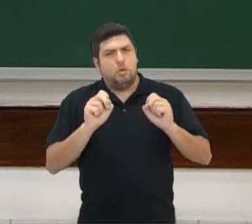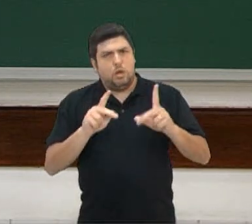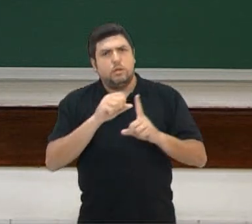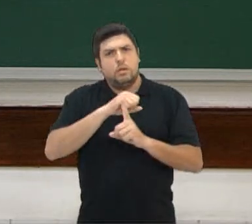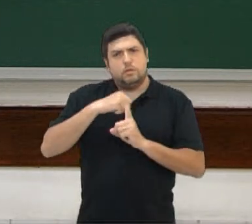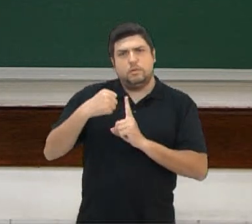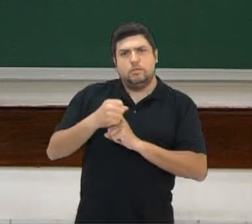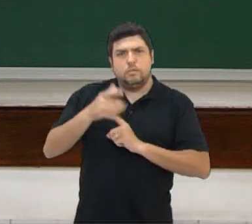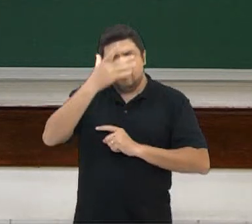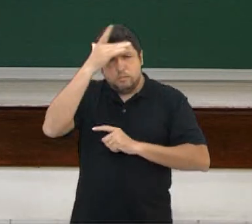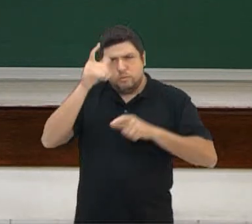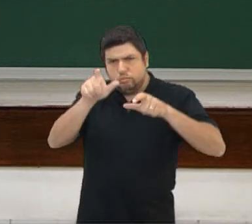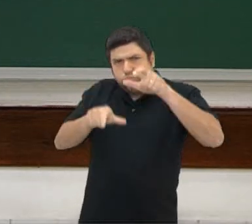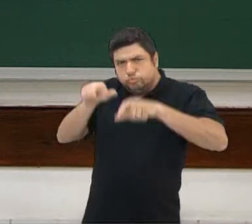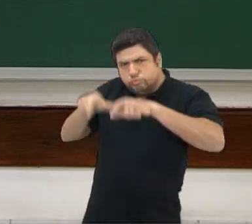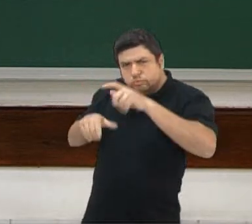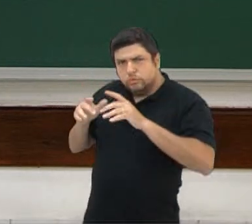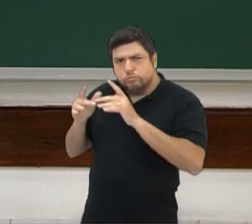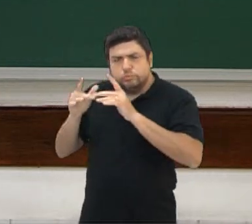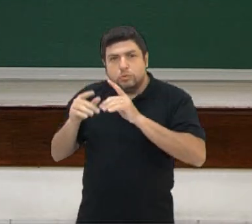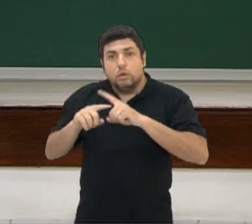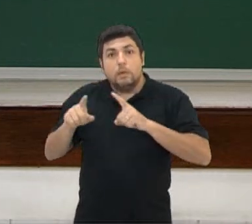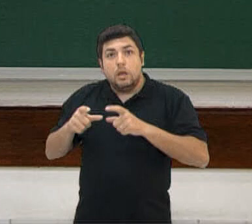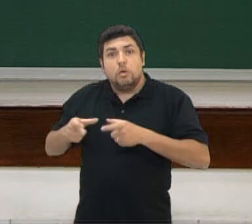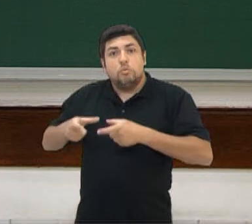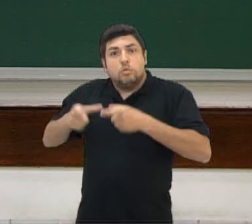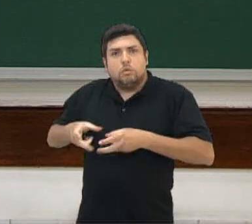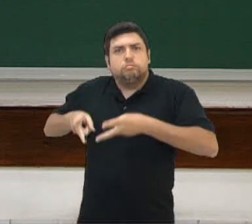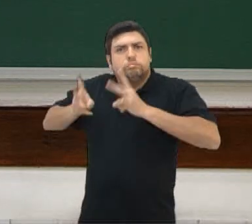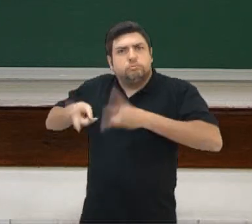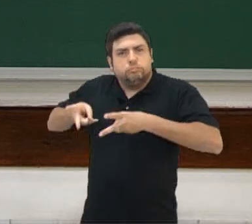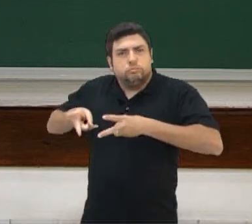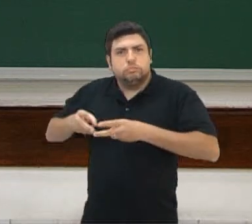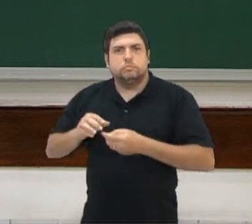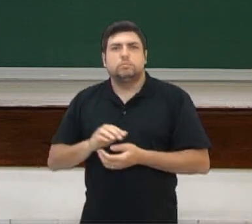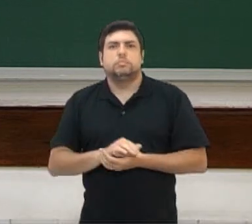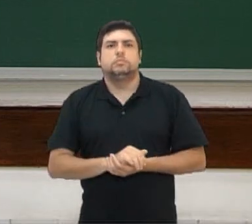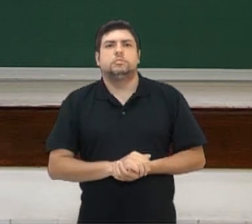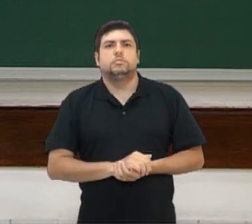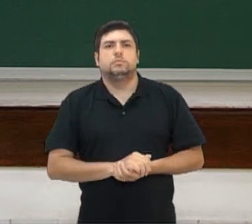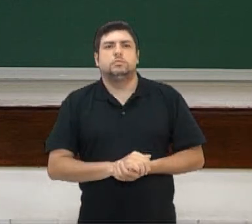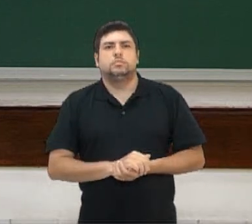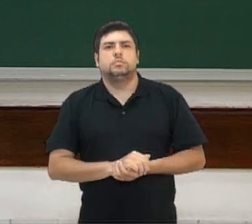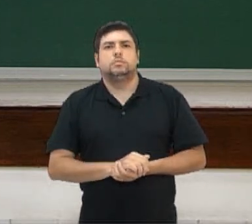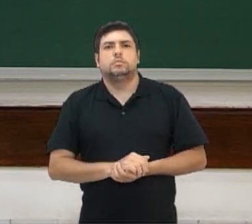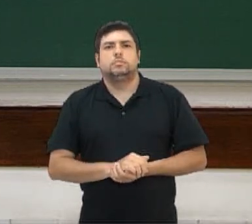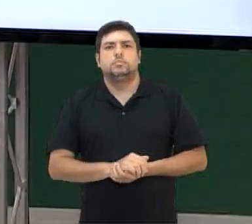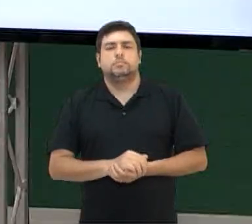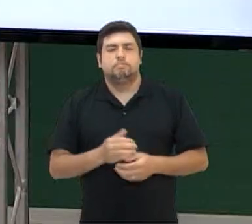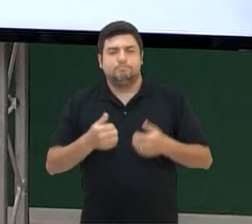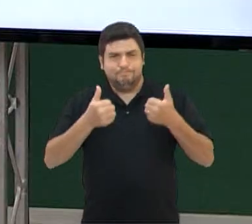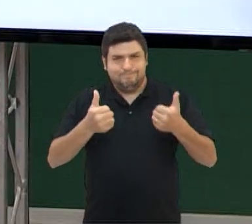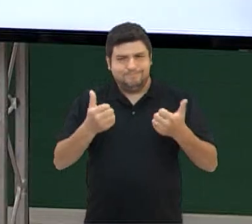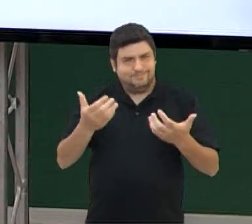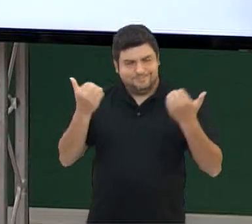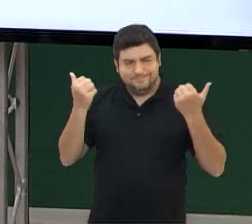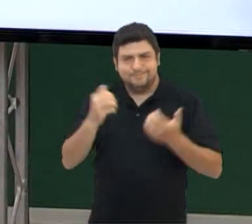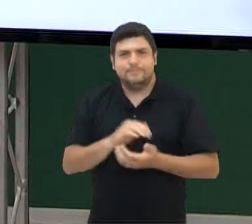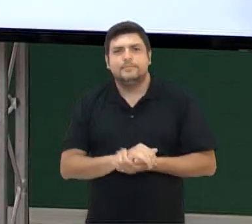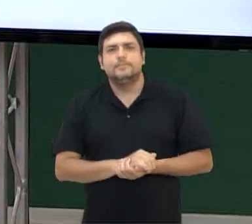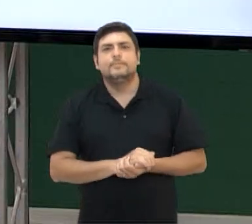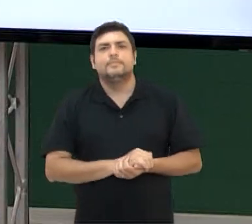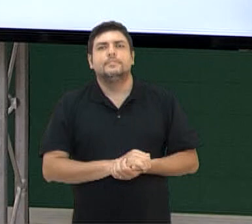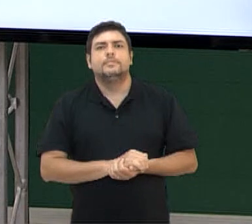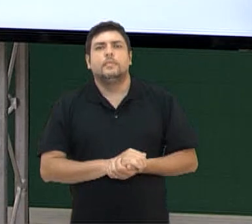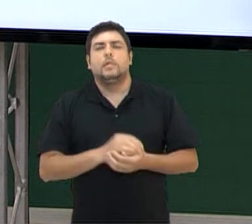os ambientes não mudam. São totalizantes em relação ao indivíduo. Beleza? Vamos lá, alunos? Então, aqui são algumas